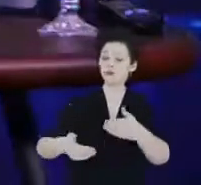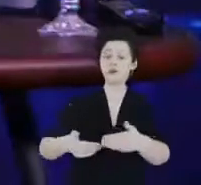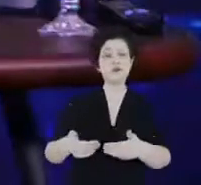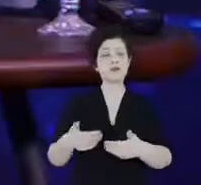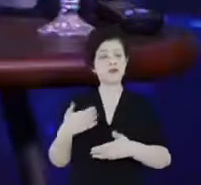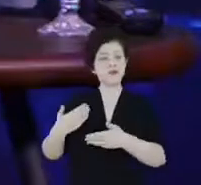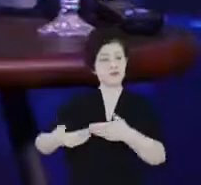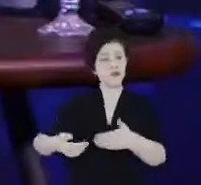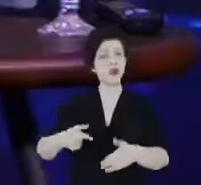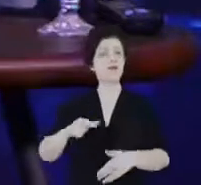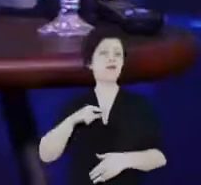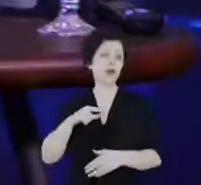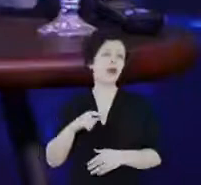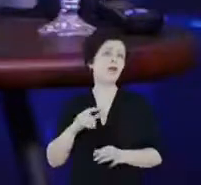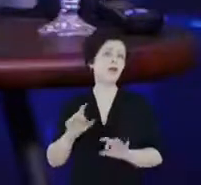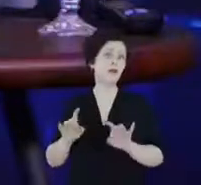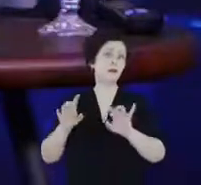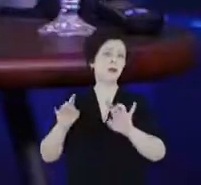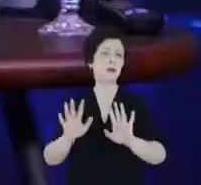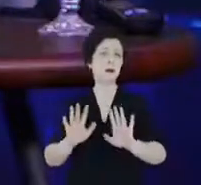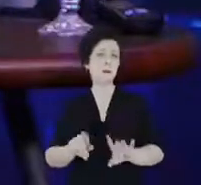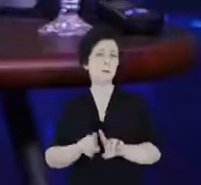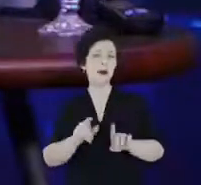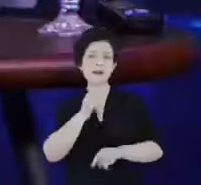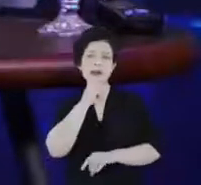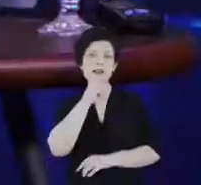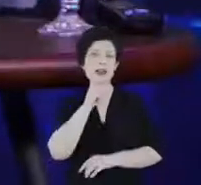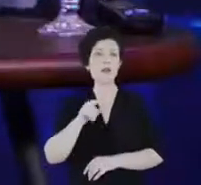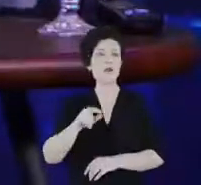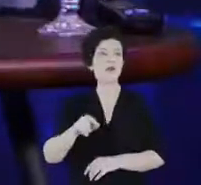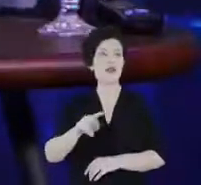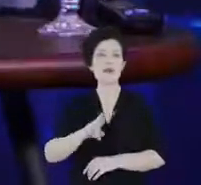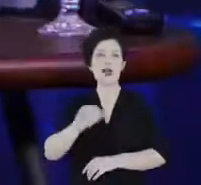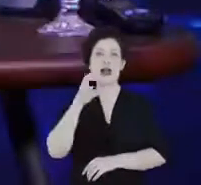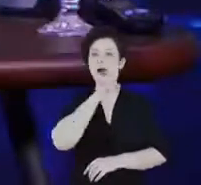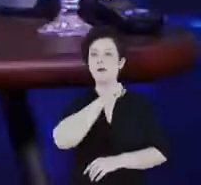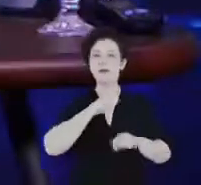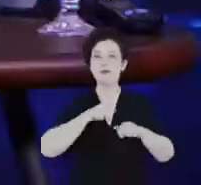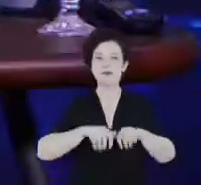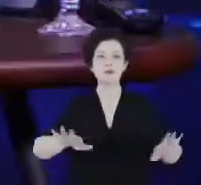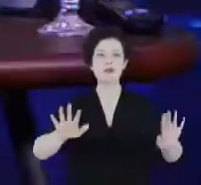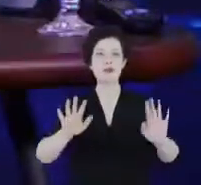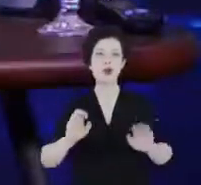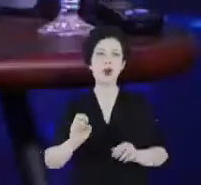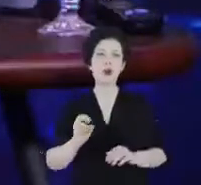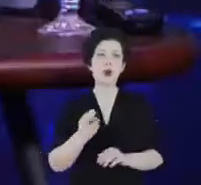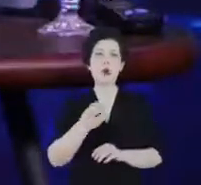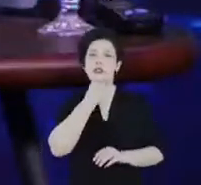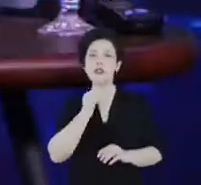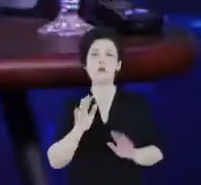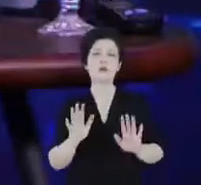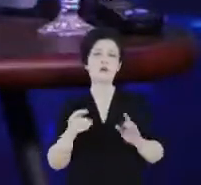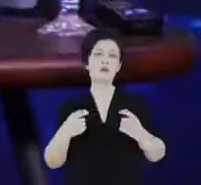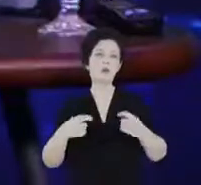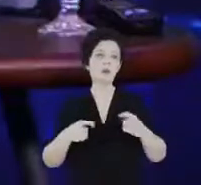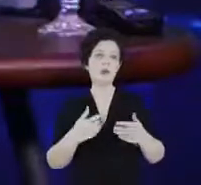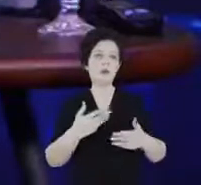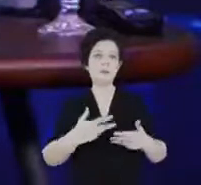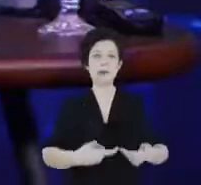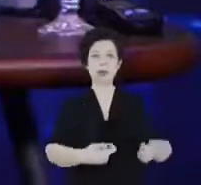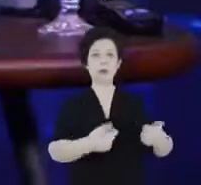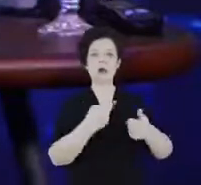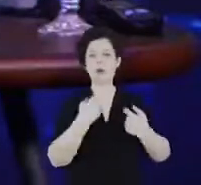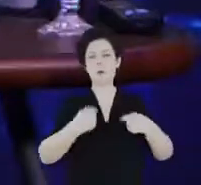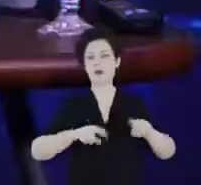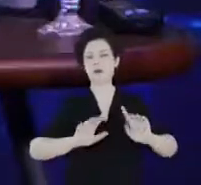uma vantagem, mas isso não significa que nós também temos que ficar numa vantagem, com essa vantagem